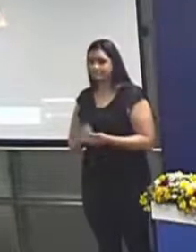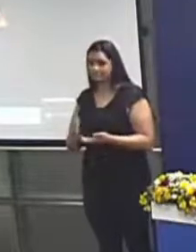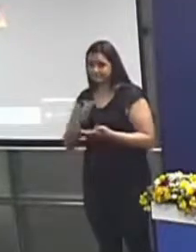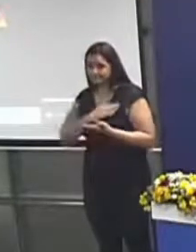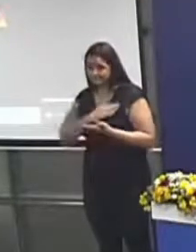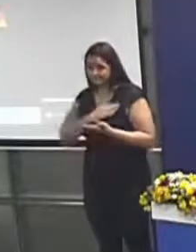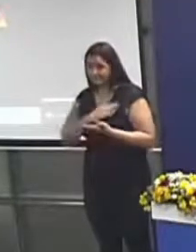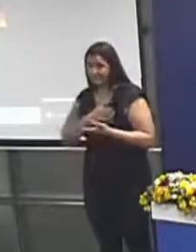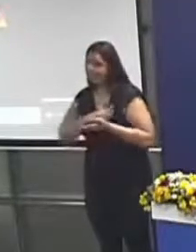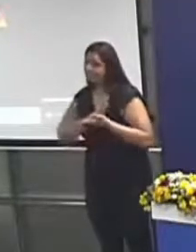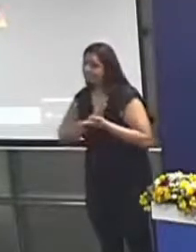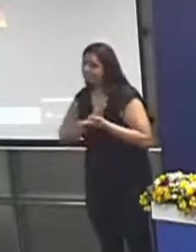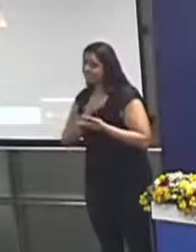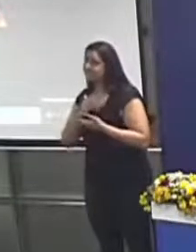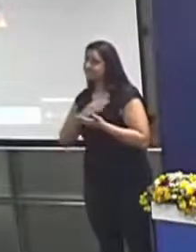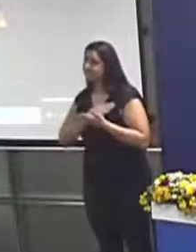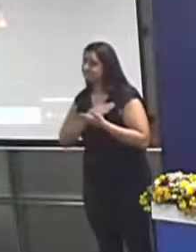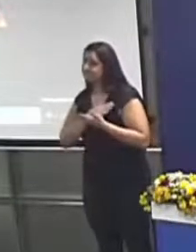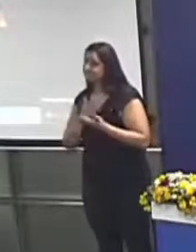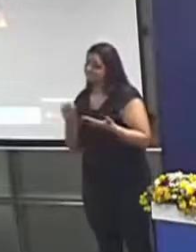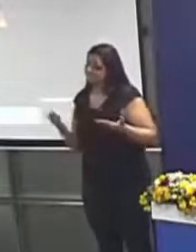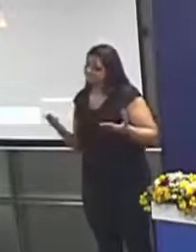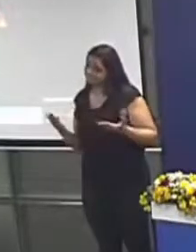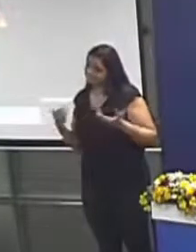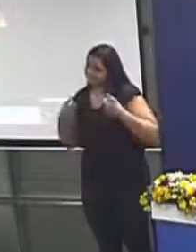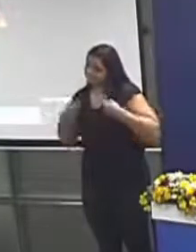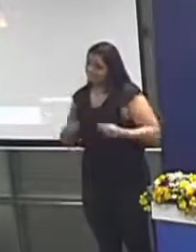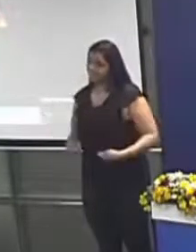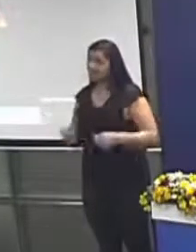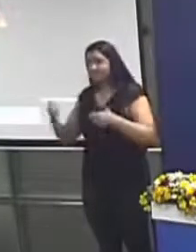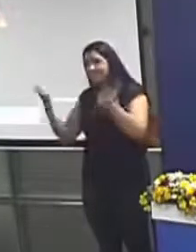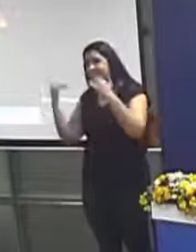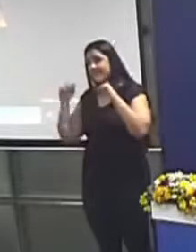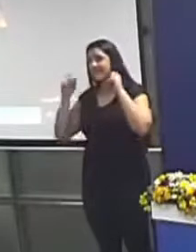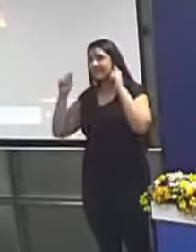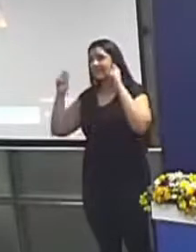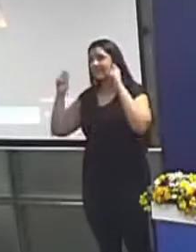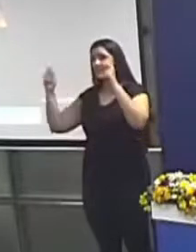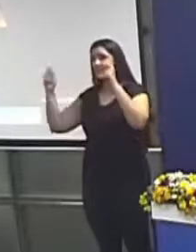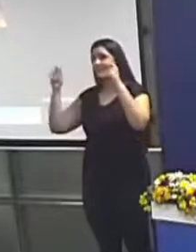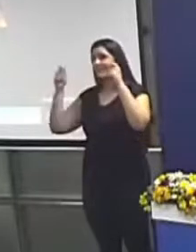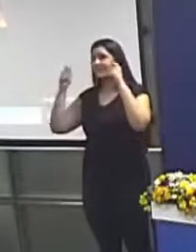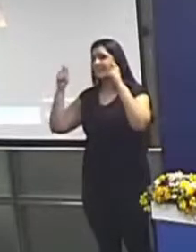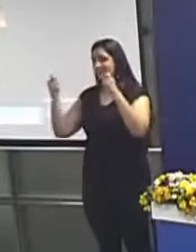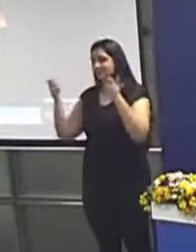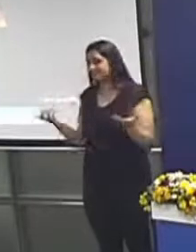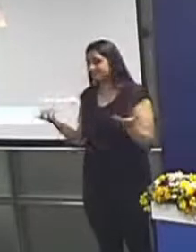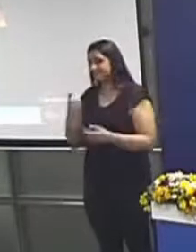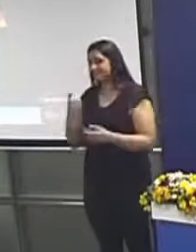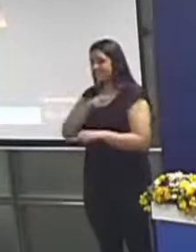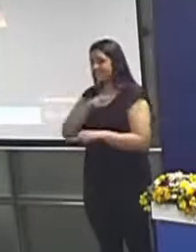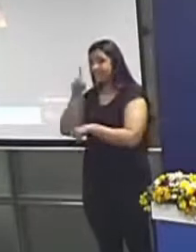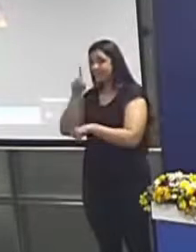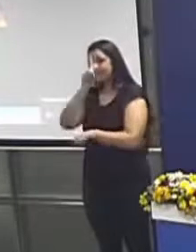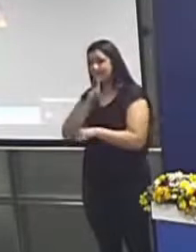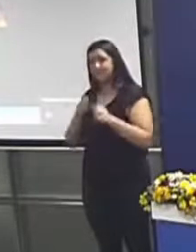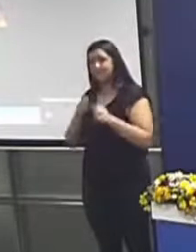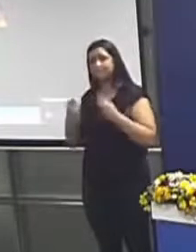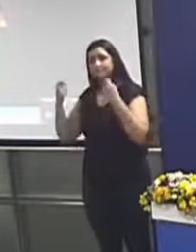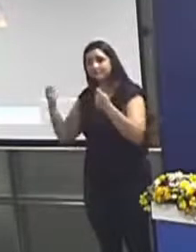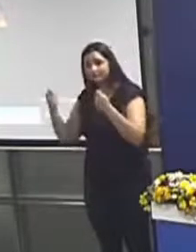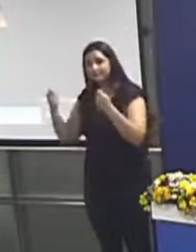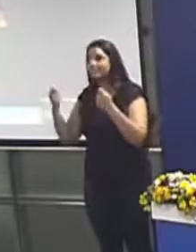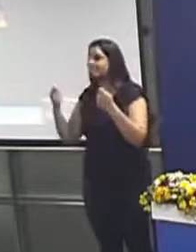uma nação, patriota verdadeiro, vem pra manifestação, veste verde e amarelo, com determinação,